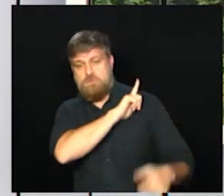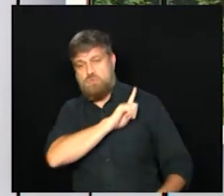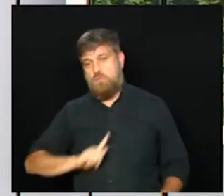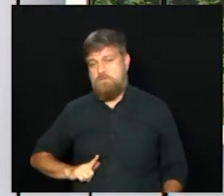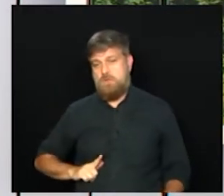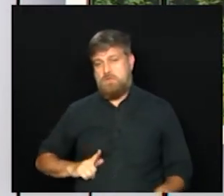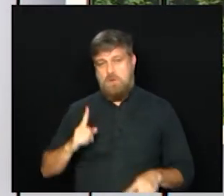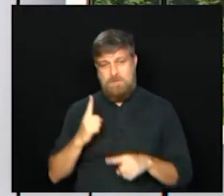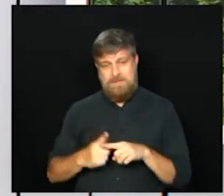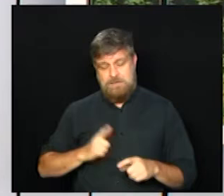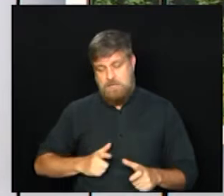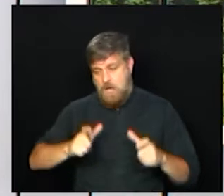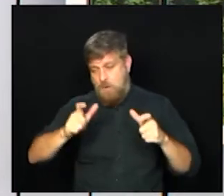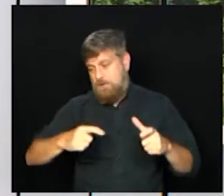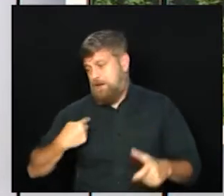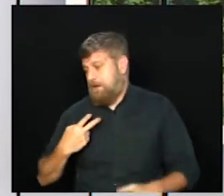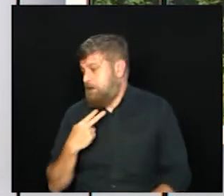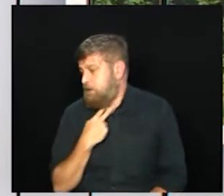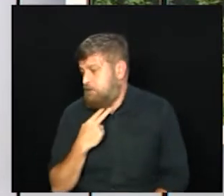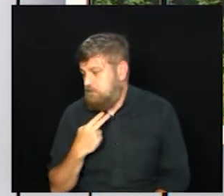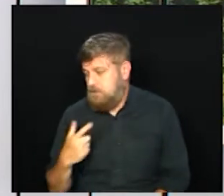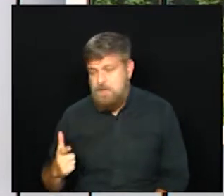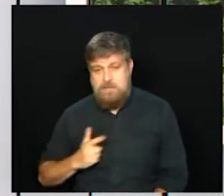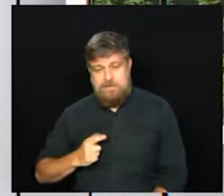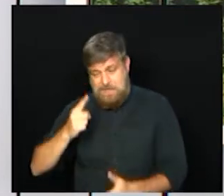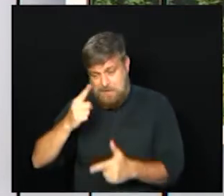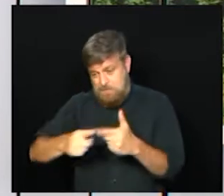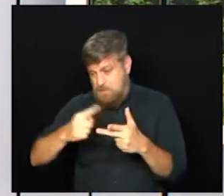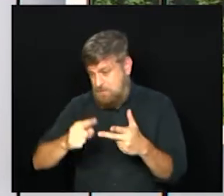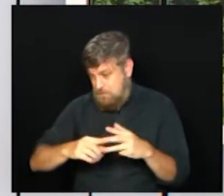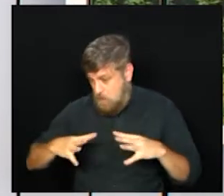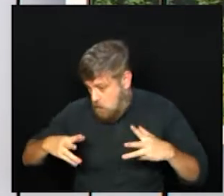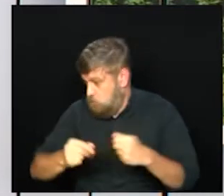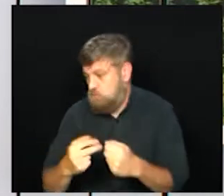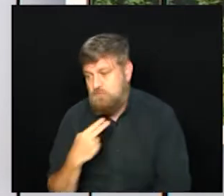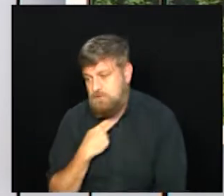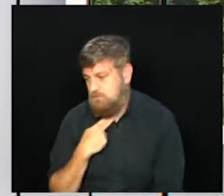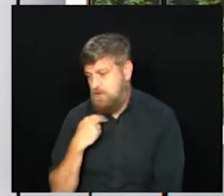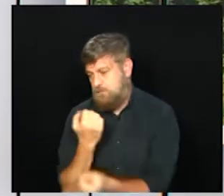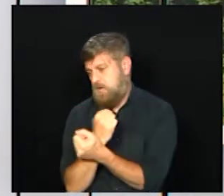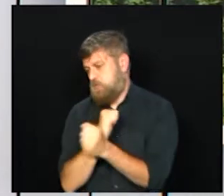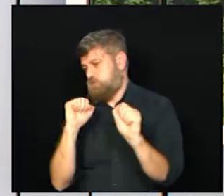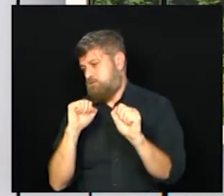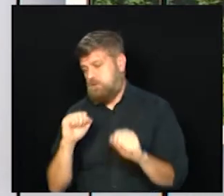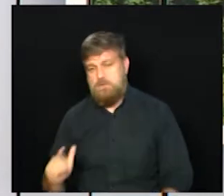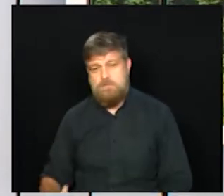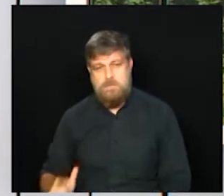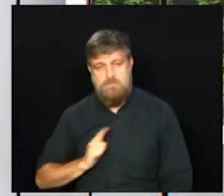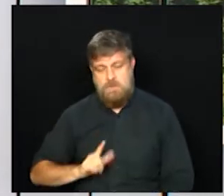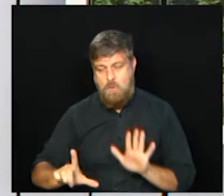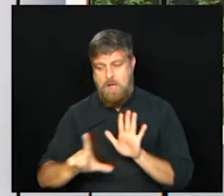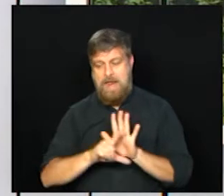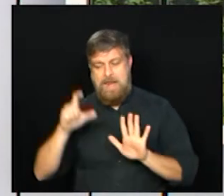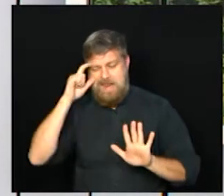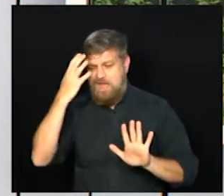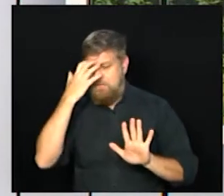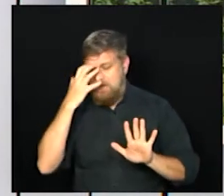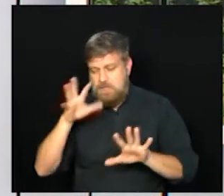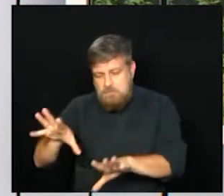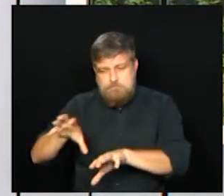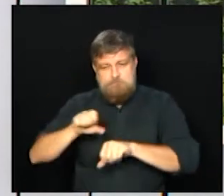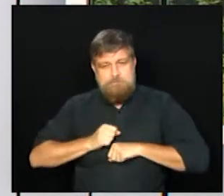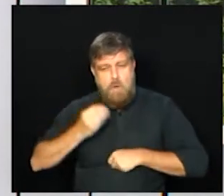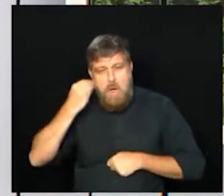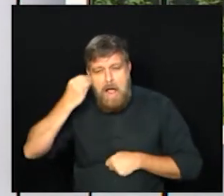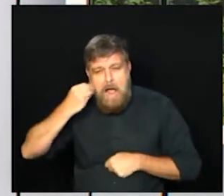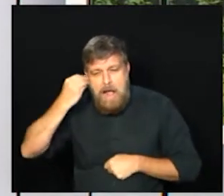tem um lugar que você não chega, tem complexidades que você não consegue chegar. Né? Então, a Lei Maria da Penha ela incorporou as experiências que são